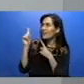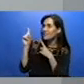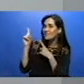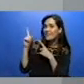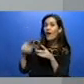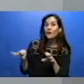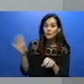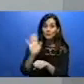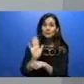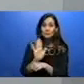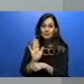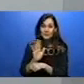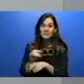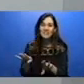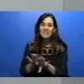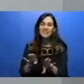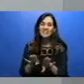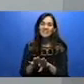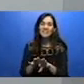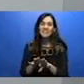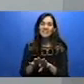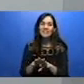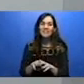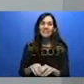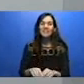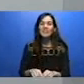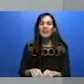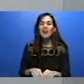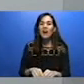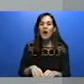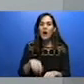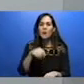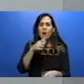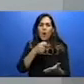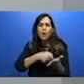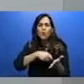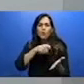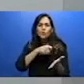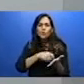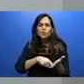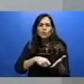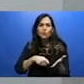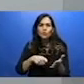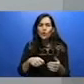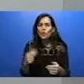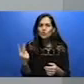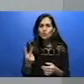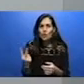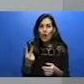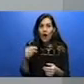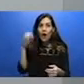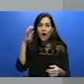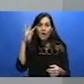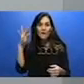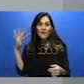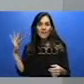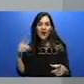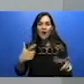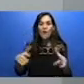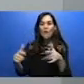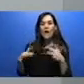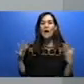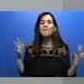pode assistir. Up, Altas Aventuras, certo? Em que o autor principal aí, ele e a esposa sonhavam em ir para um lugar